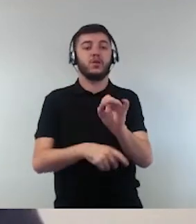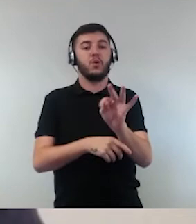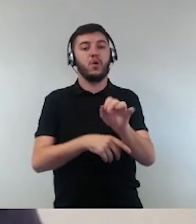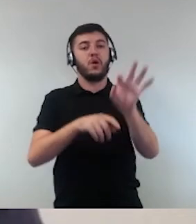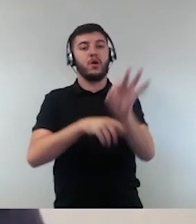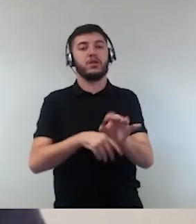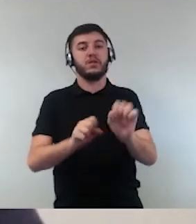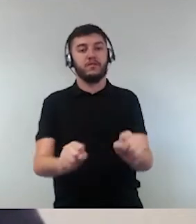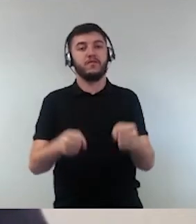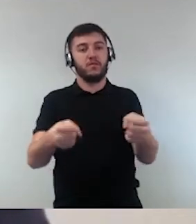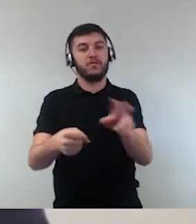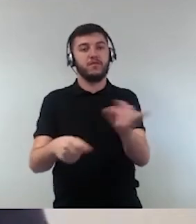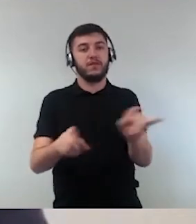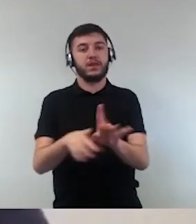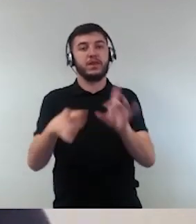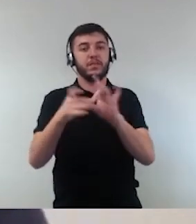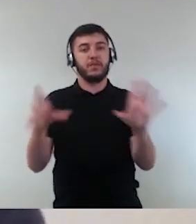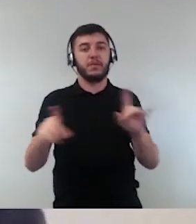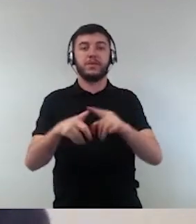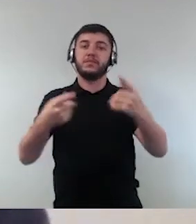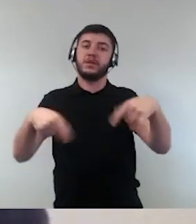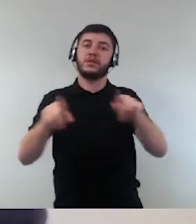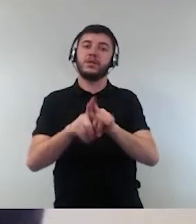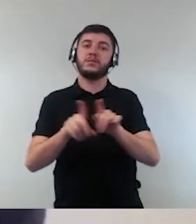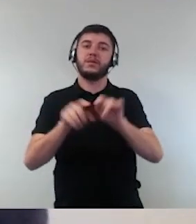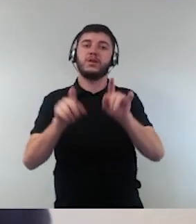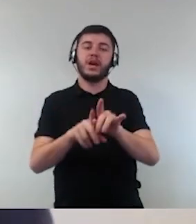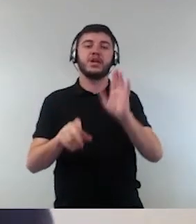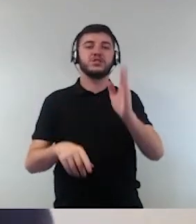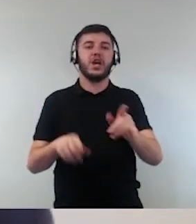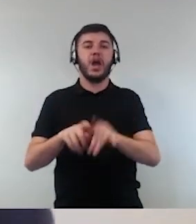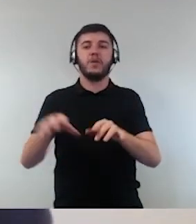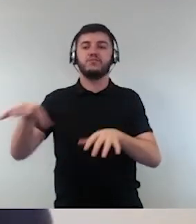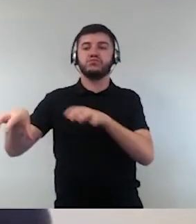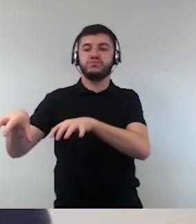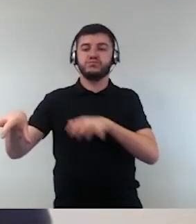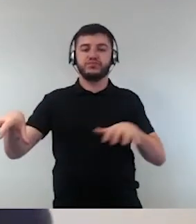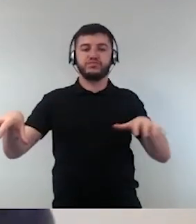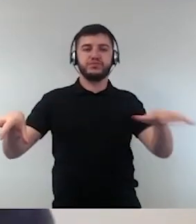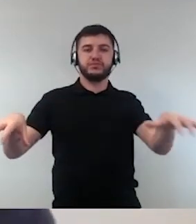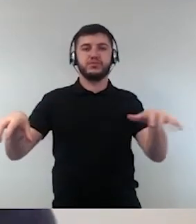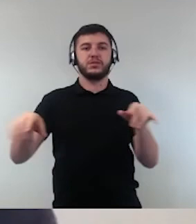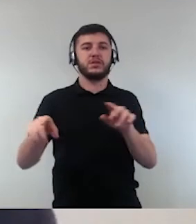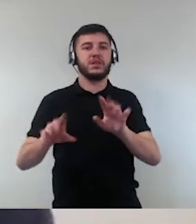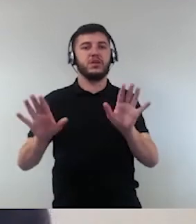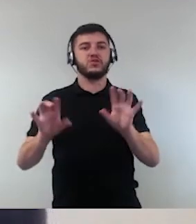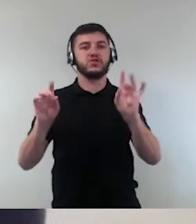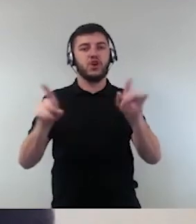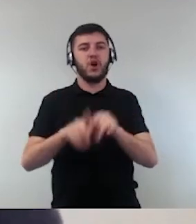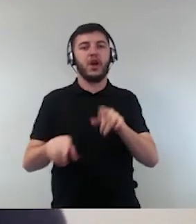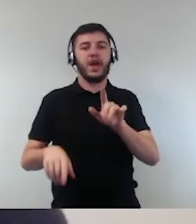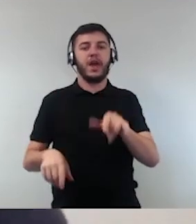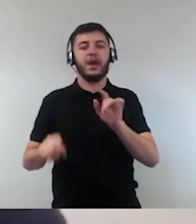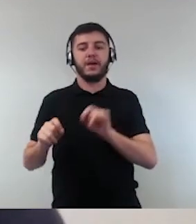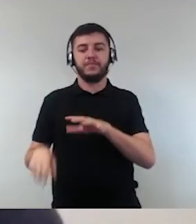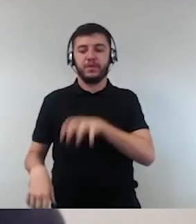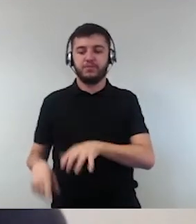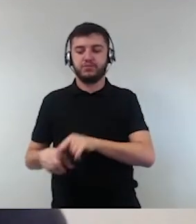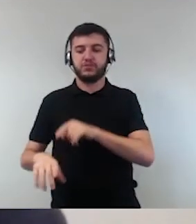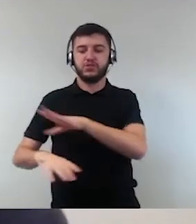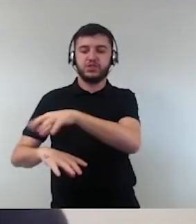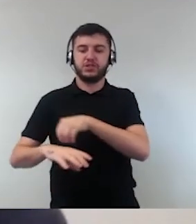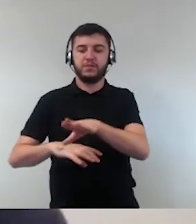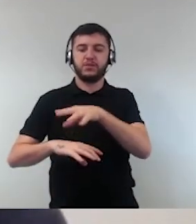democrática, envolvendo todos os entes da cadeia e não só o setor de distribuição ou de geração. Isso, para